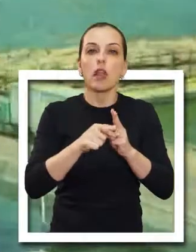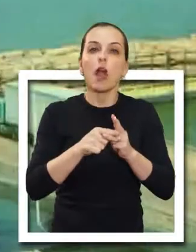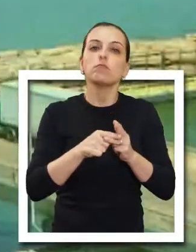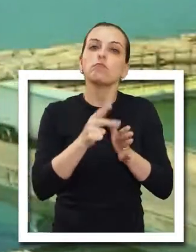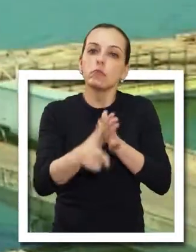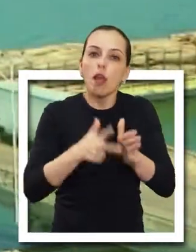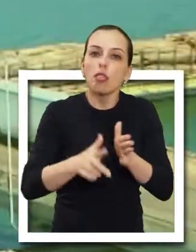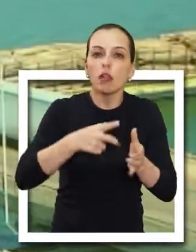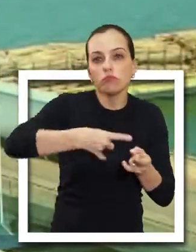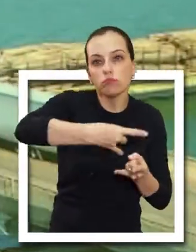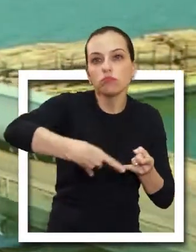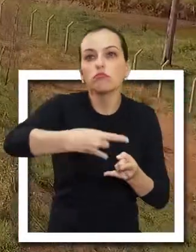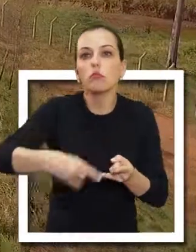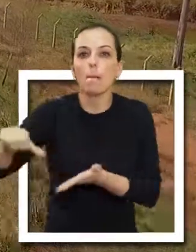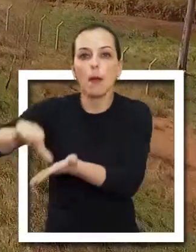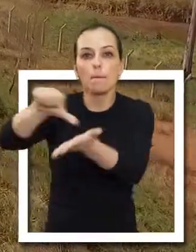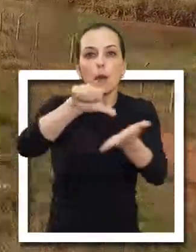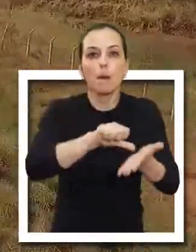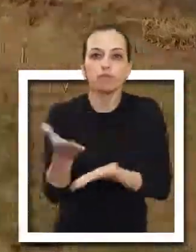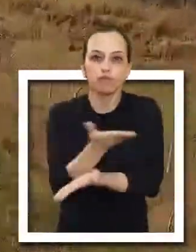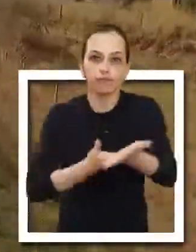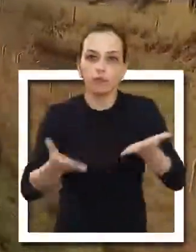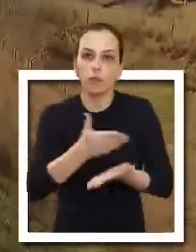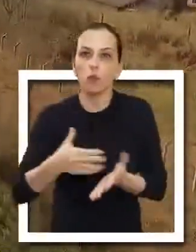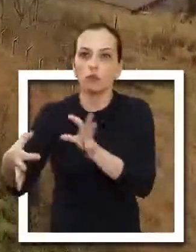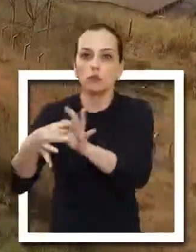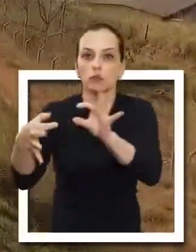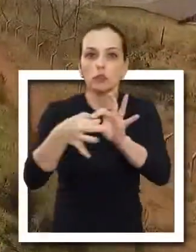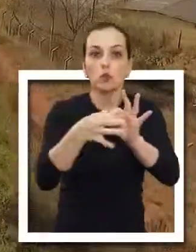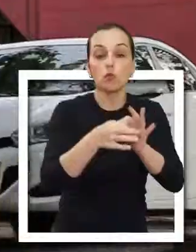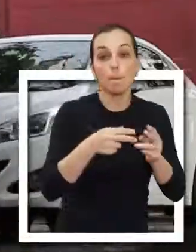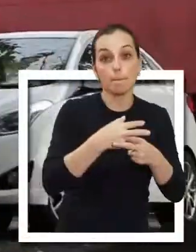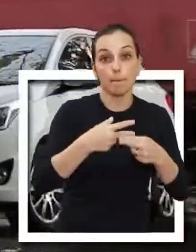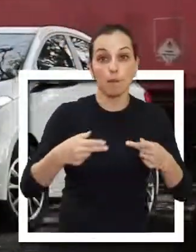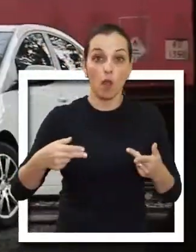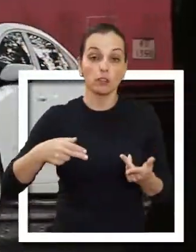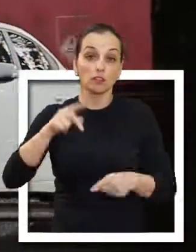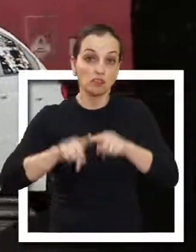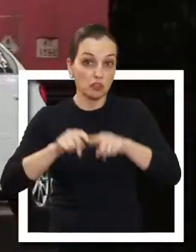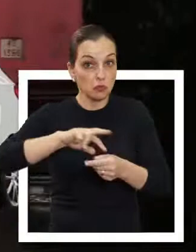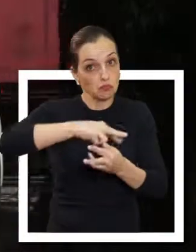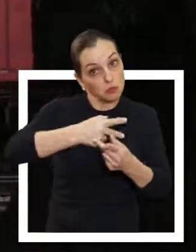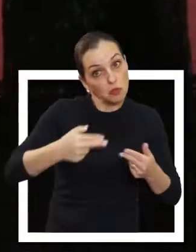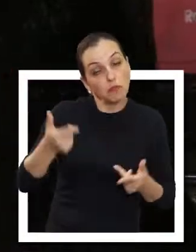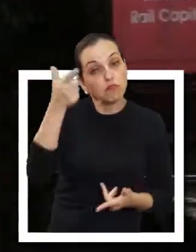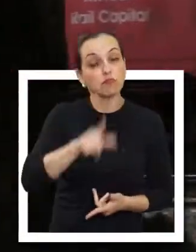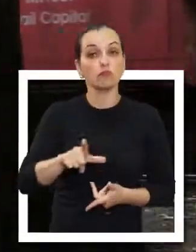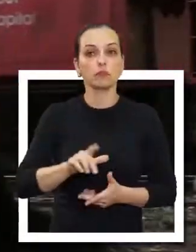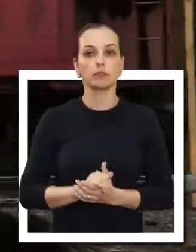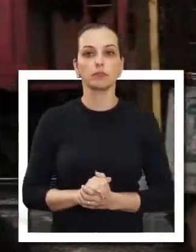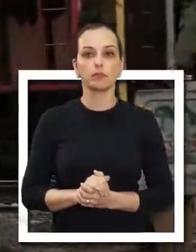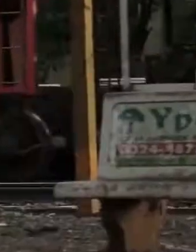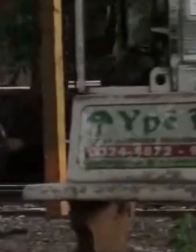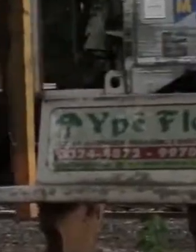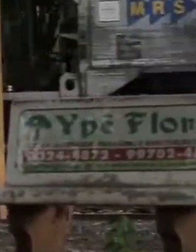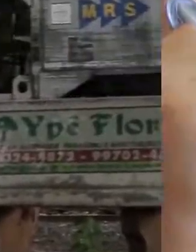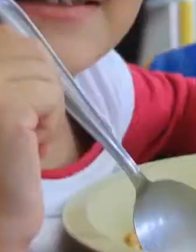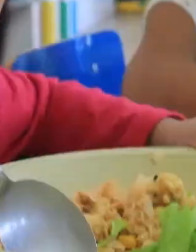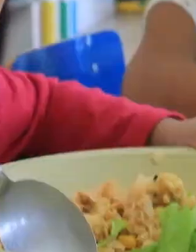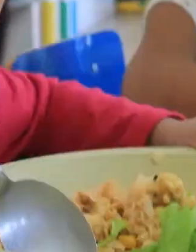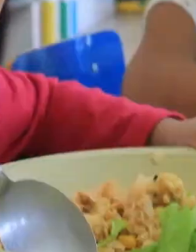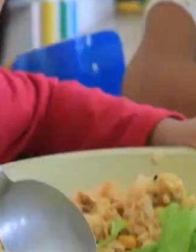e ainda pelos trilhos que interligam regiões produtoras e exportadoras e fazem escoar toneladas de produtos.